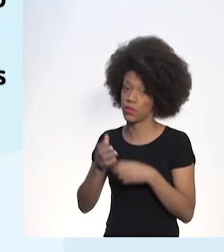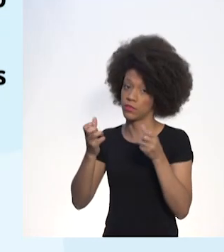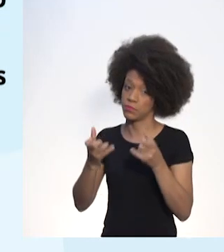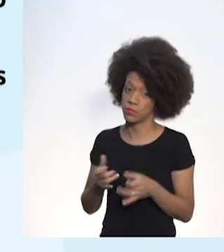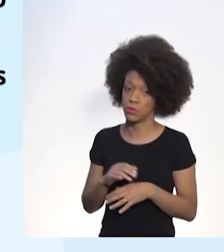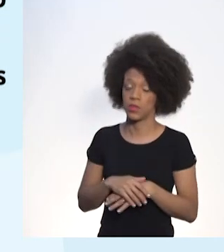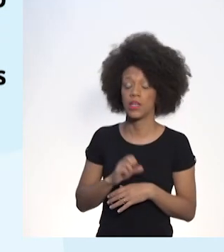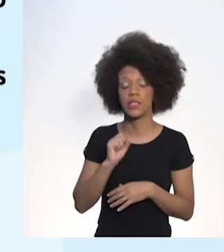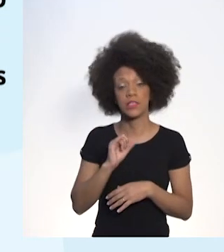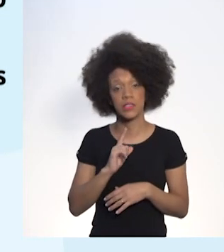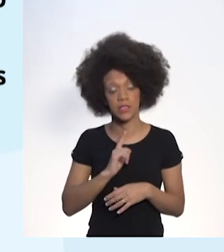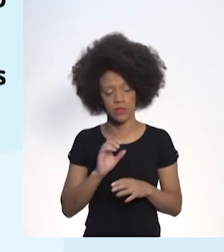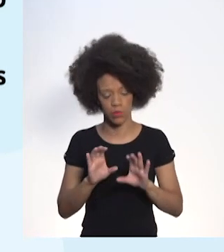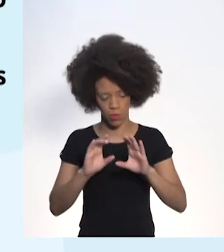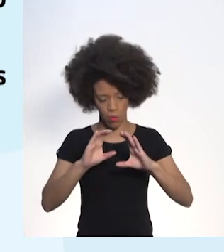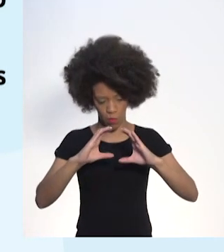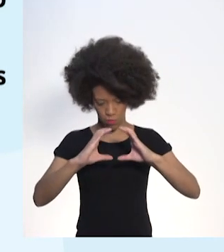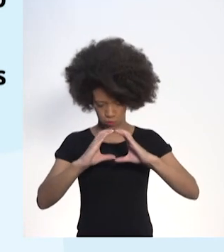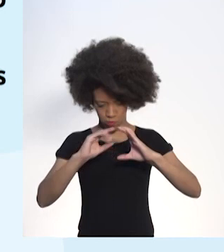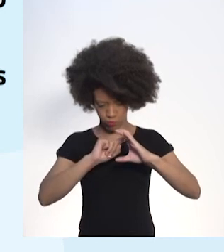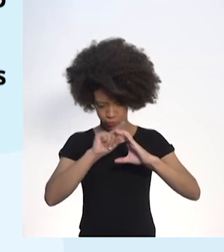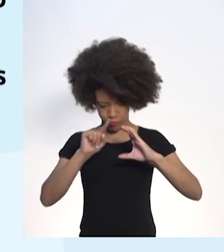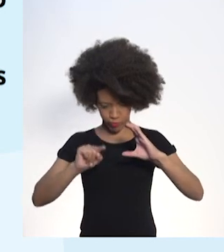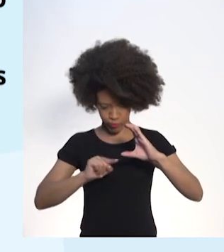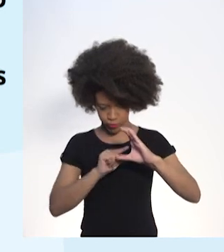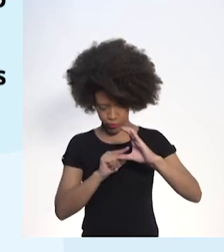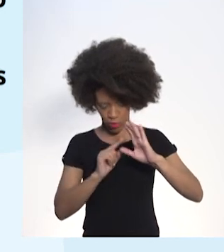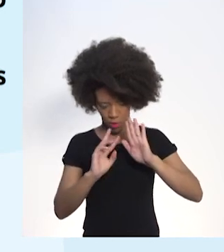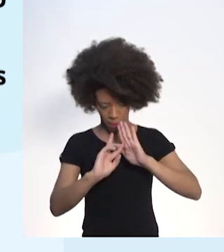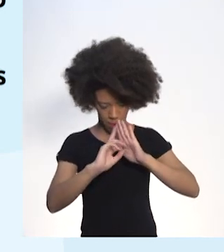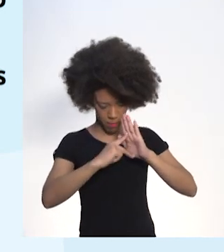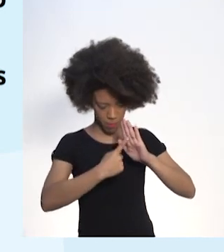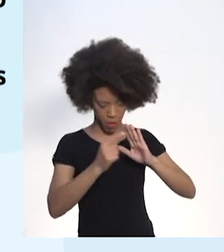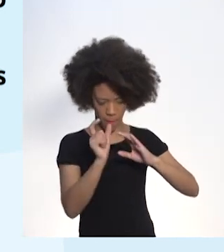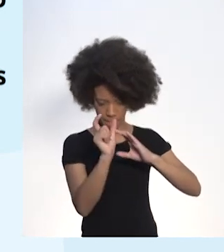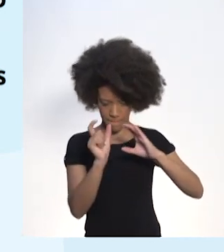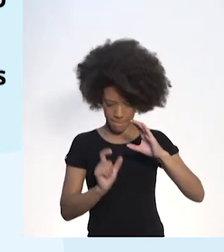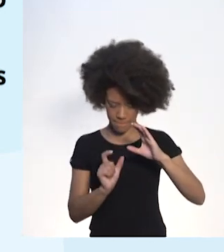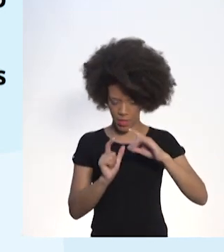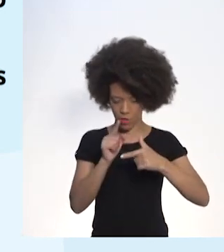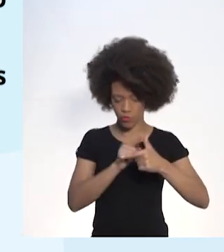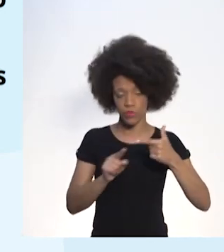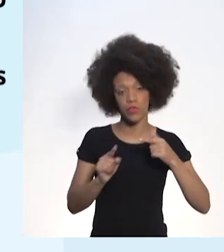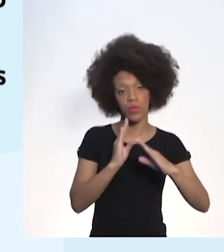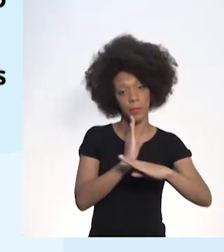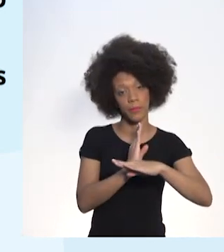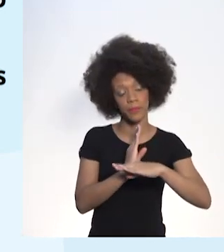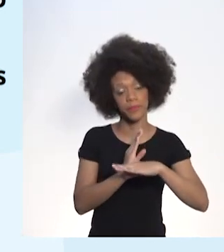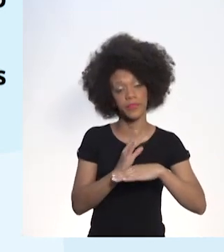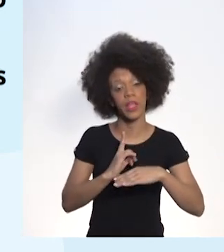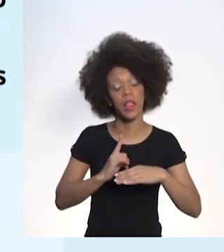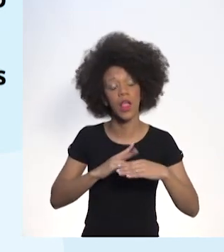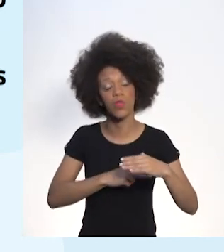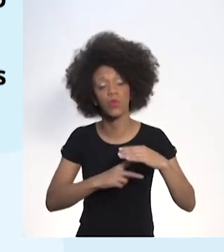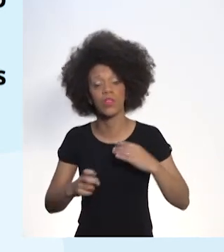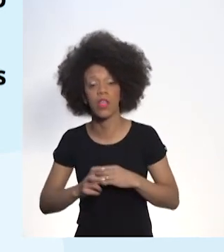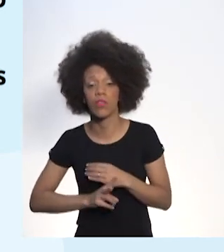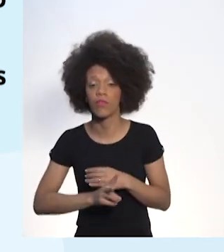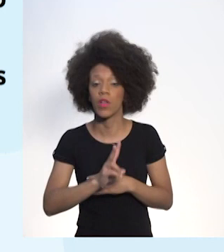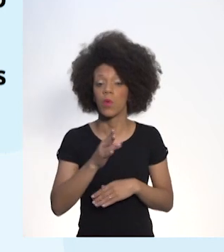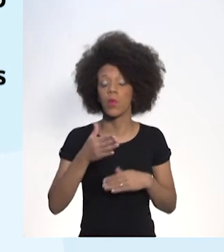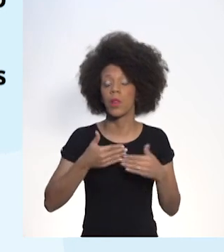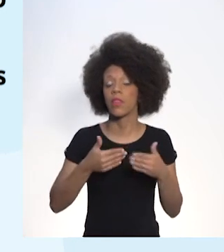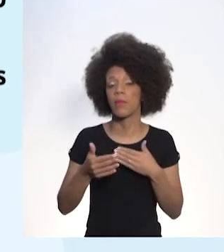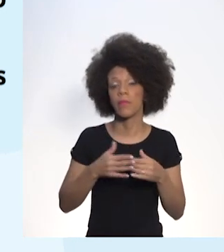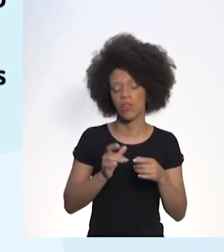se dividirmos o comprimento da circunferência pelo comprimento do diâmetro, teremos o mesmo valor independentemente do tamanho